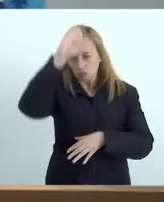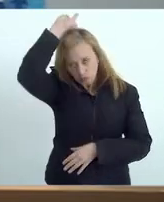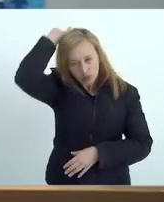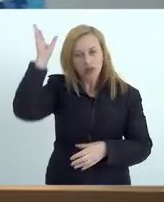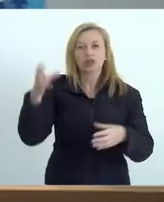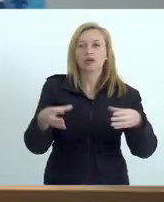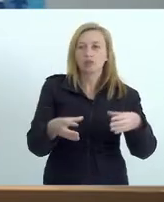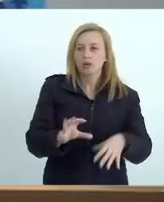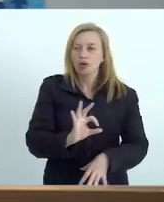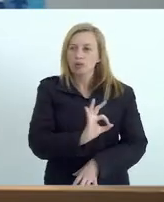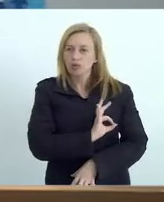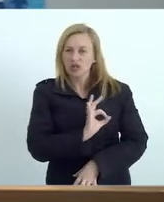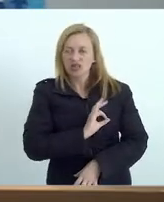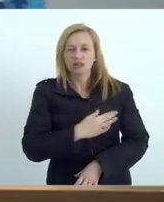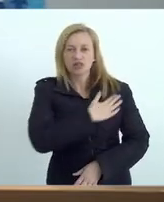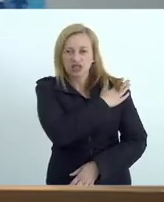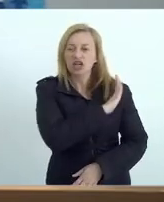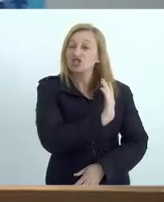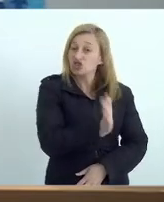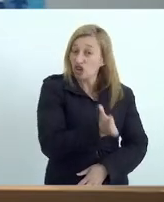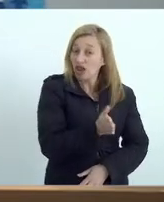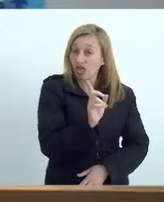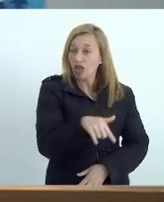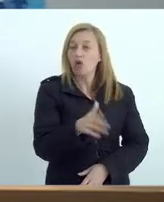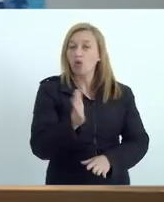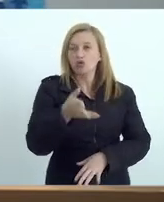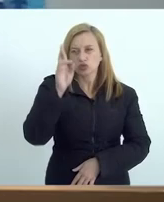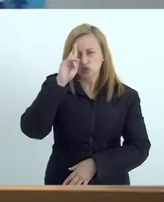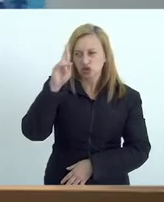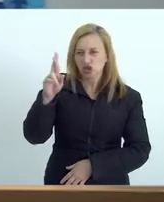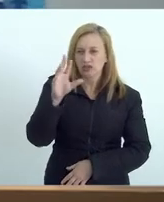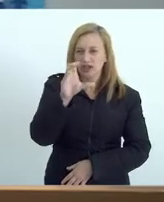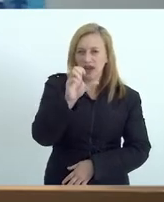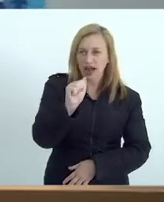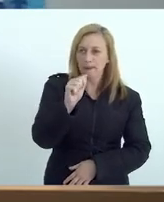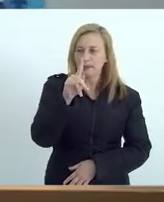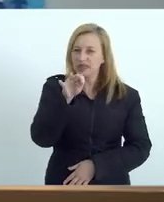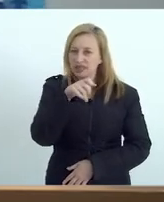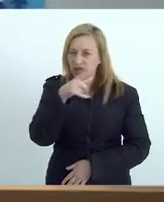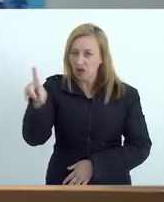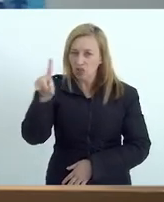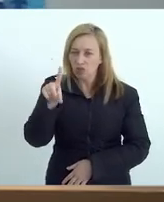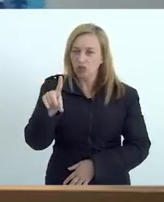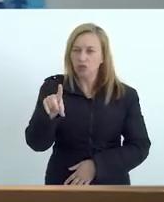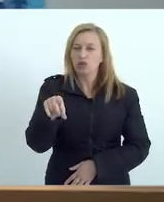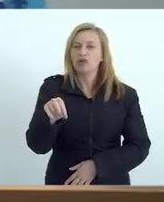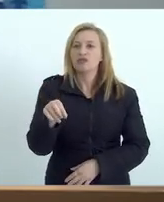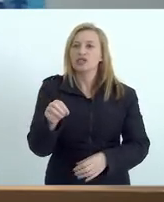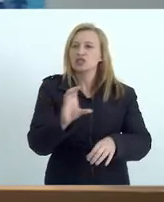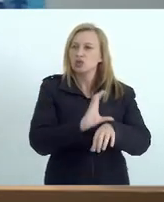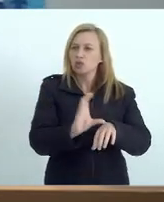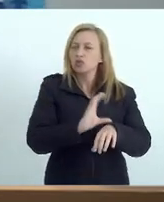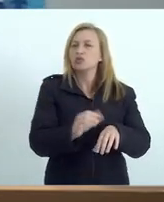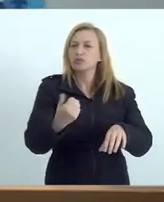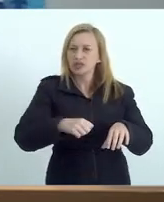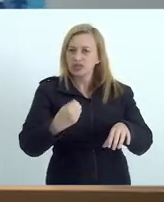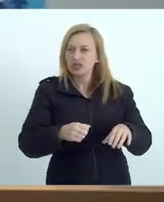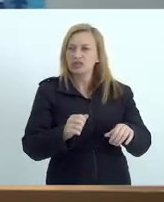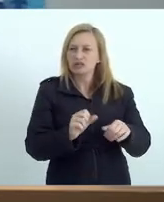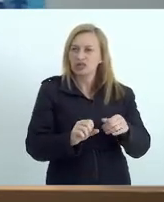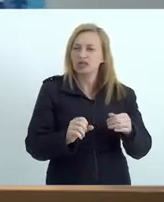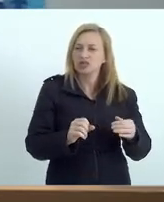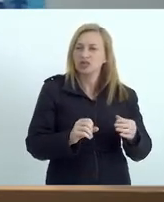já é assim hoje para o capitão fazer o curso de aperfeiçoamento de Oficiais ele tem que prestar um concurso